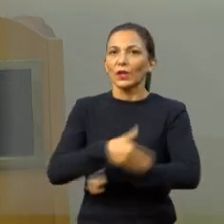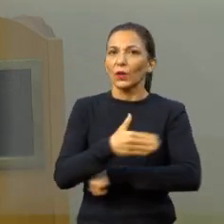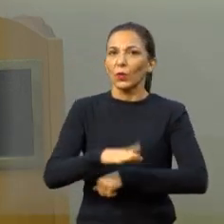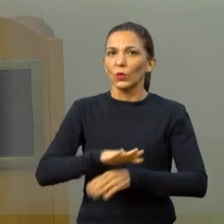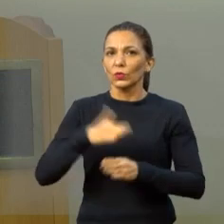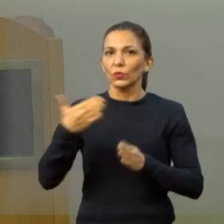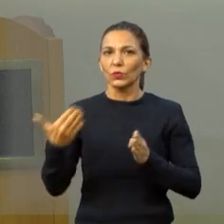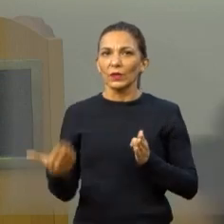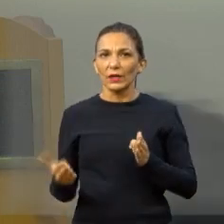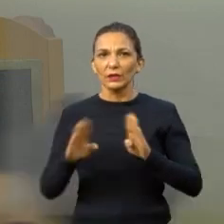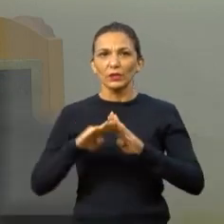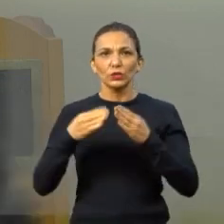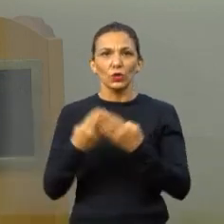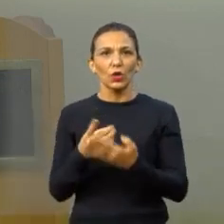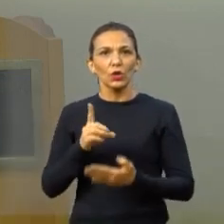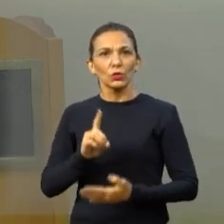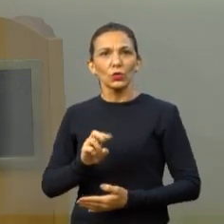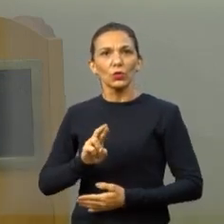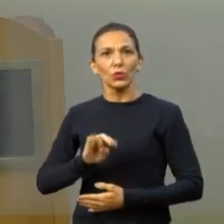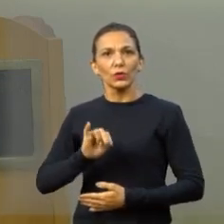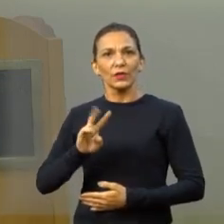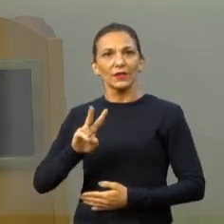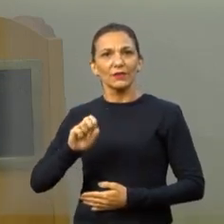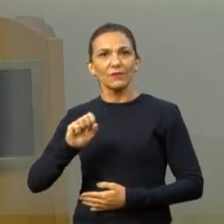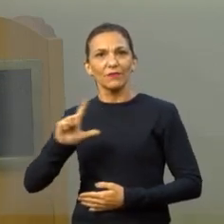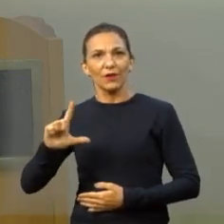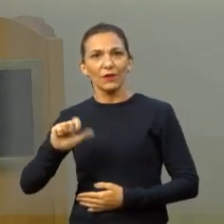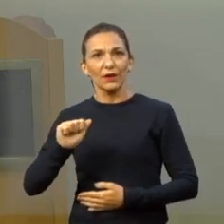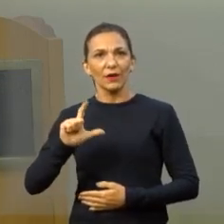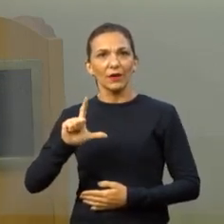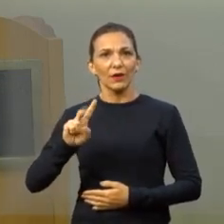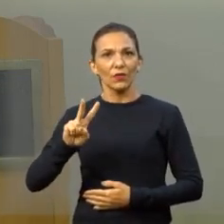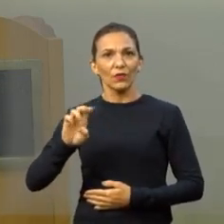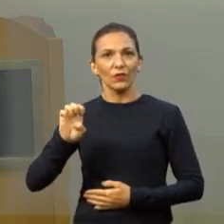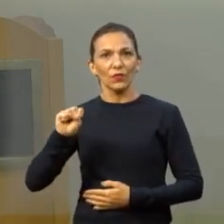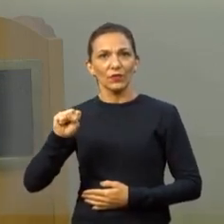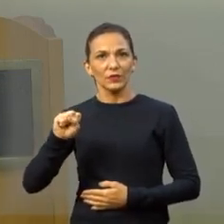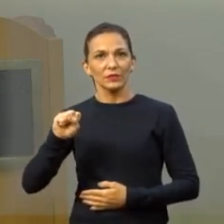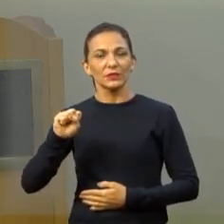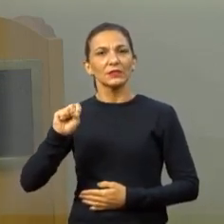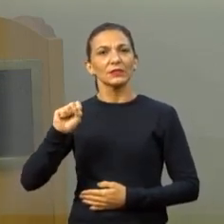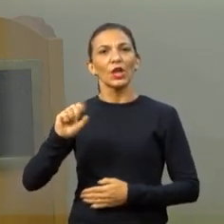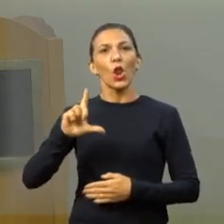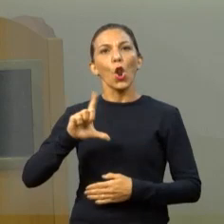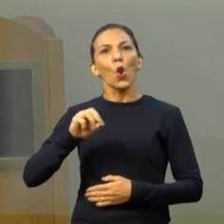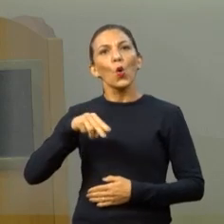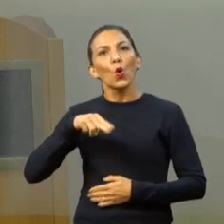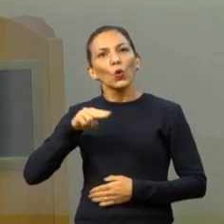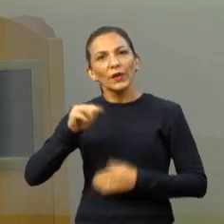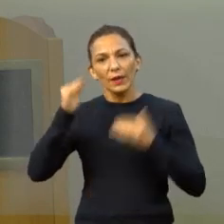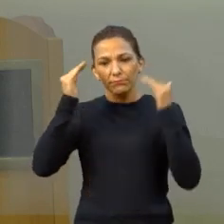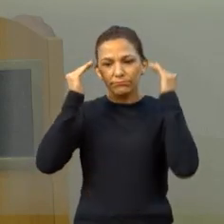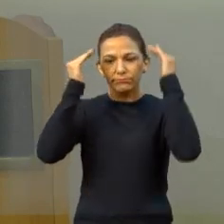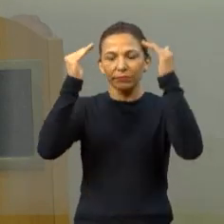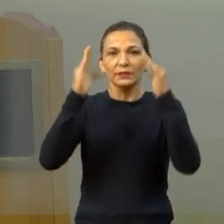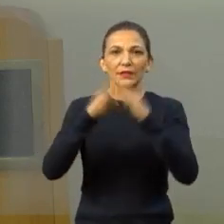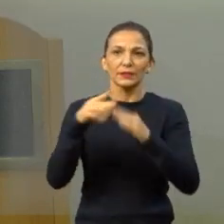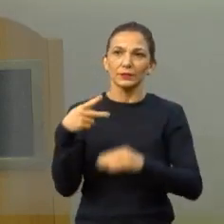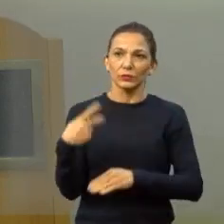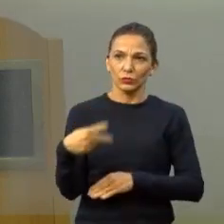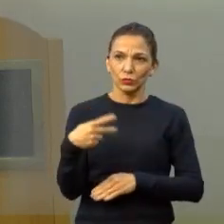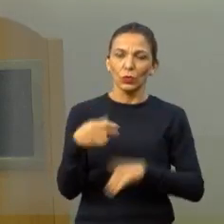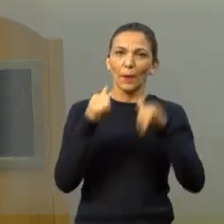ao lado da escola Dorival Alves casal que está morando debaixo de uma lona né Fiz uma matéria na sexta-feira